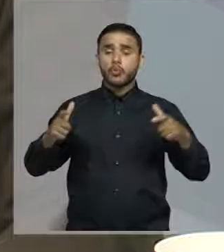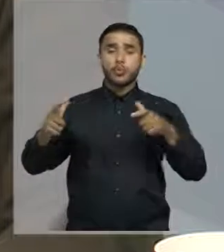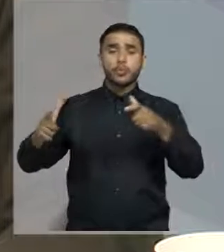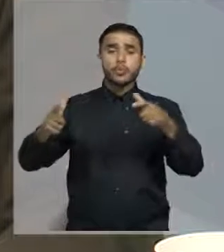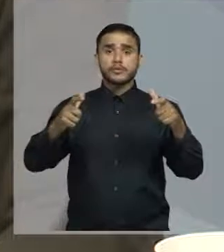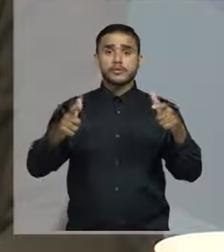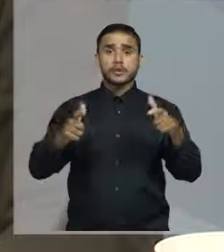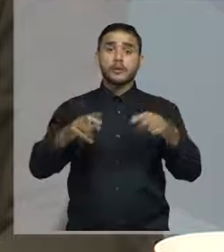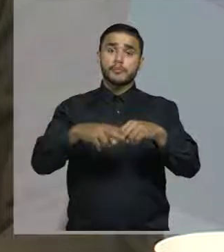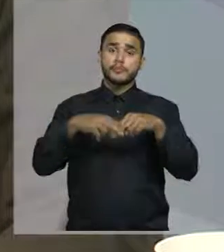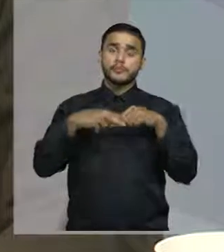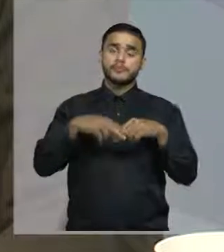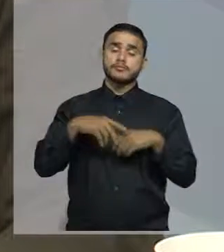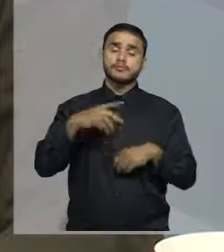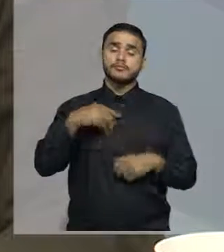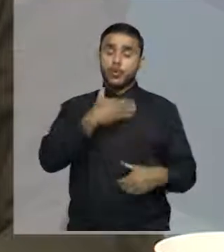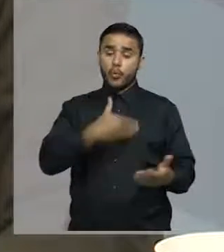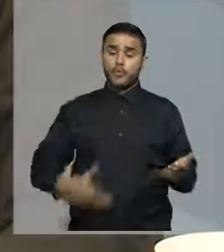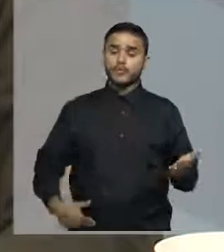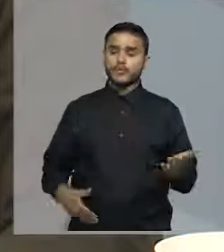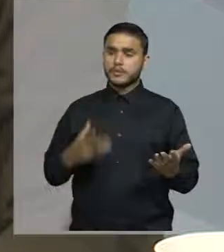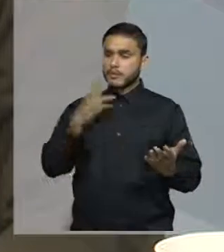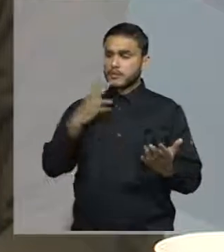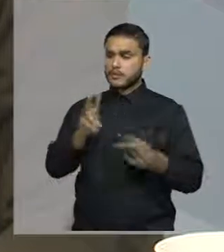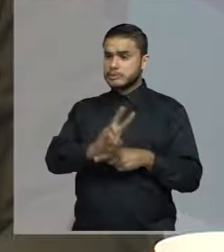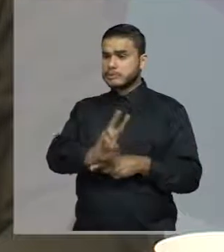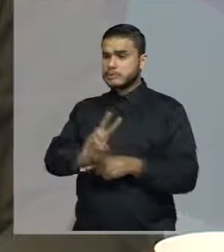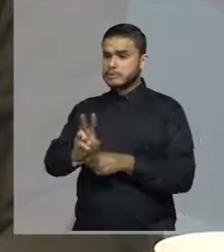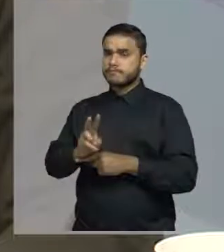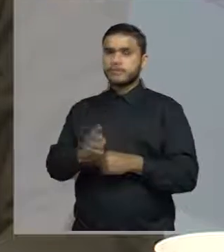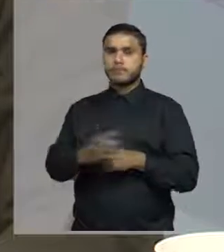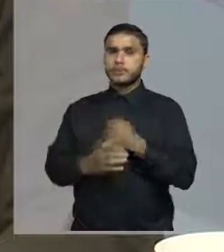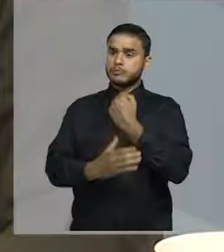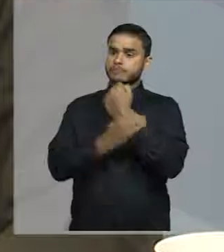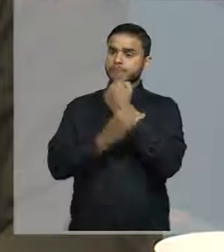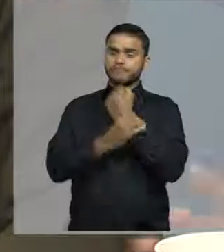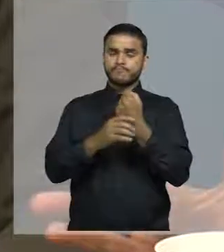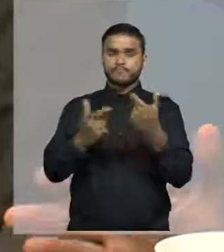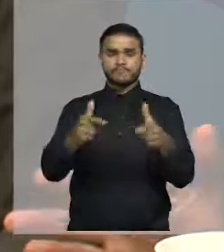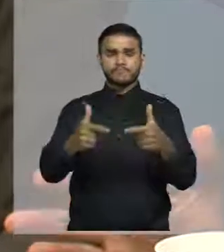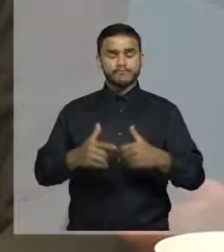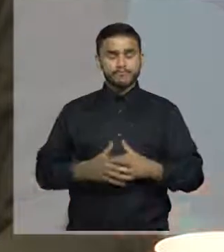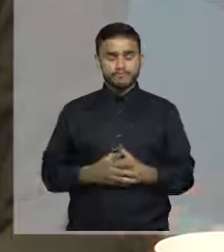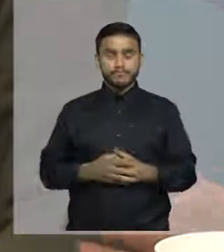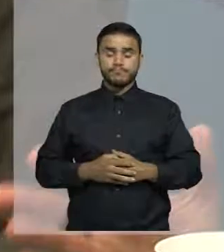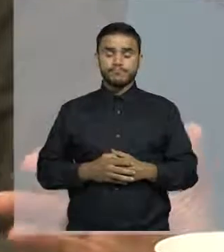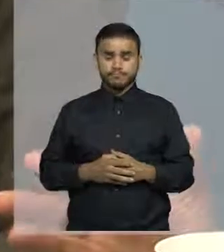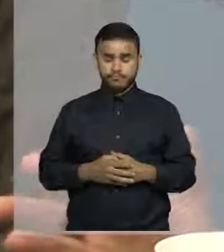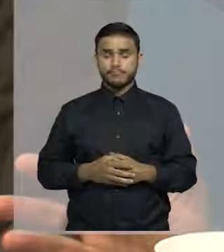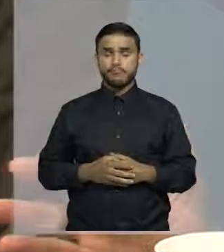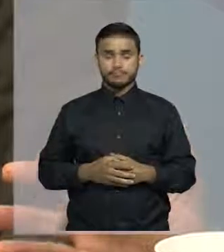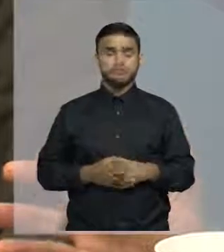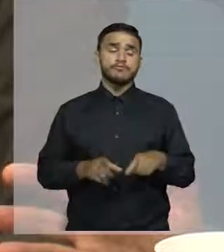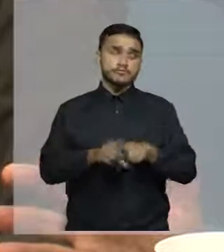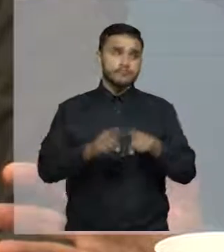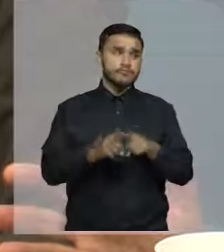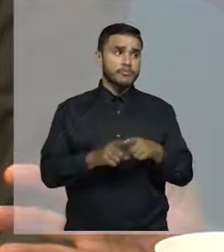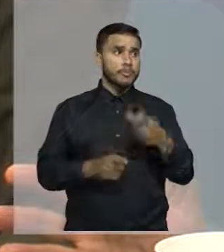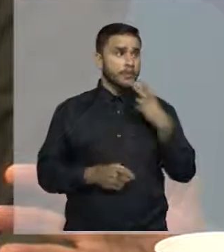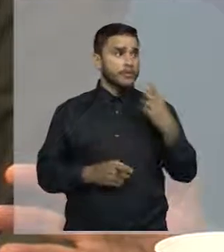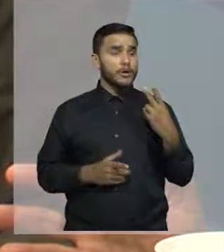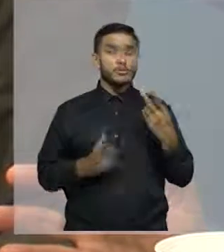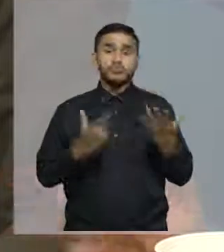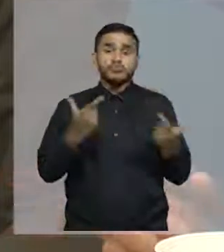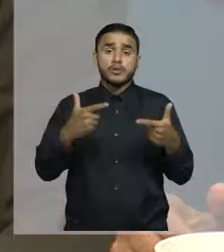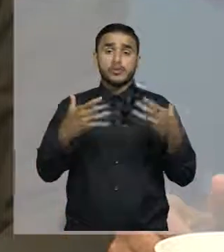violência. O que precisaria ser feito? A impunidade é um dos motivos do crime se tornar